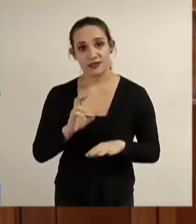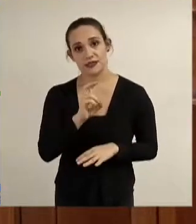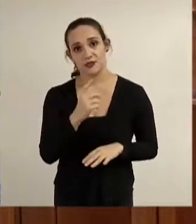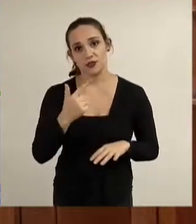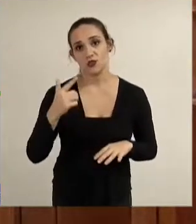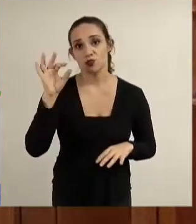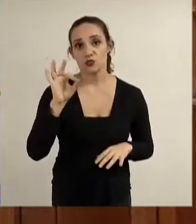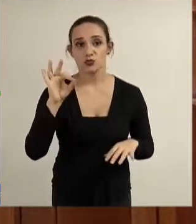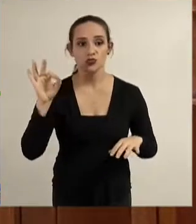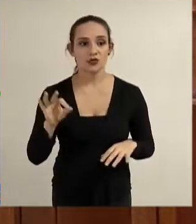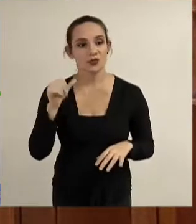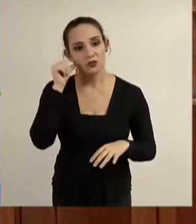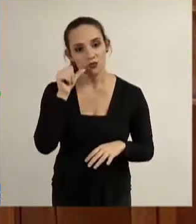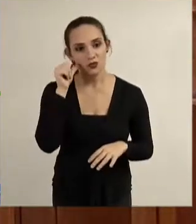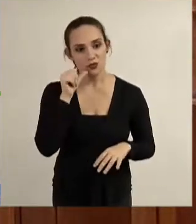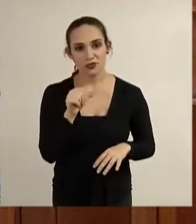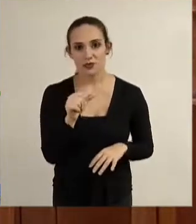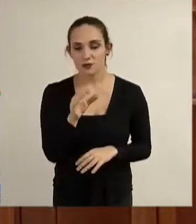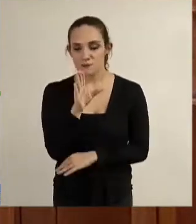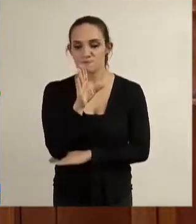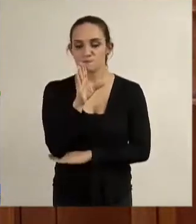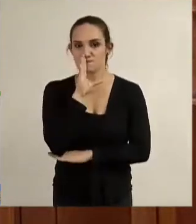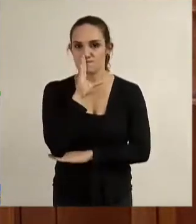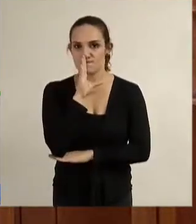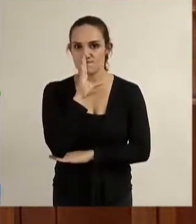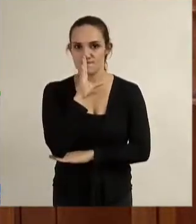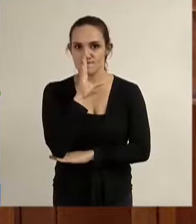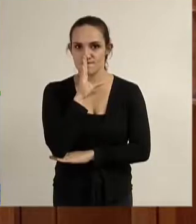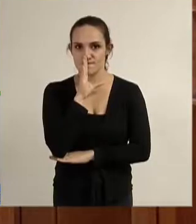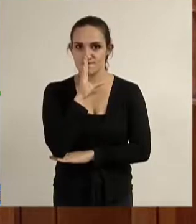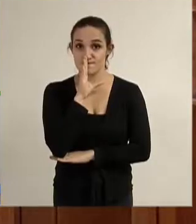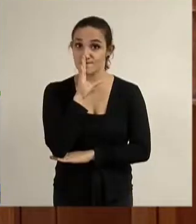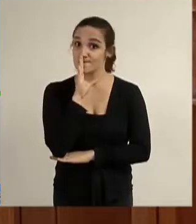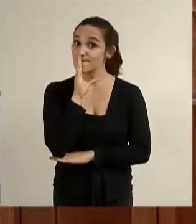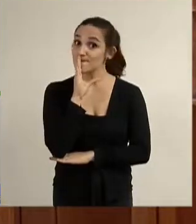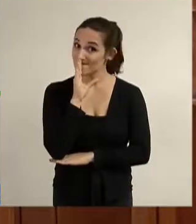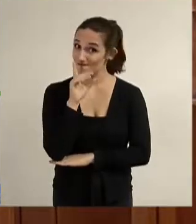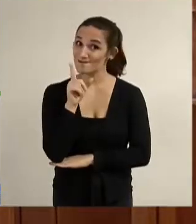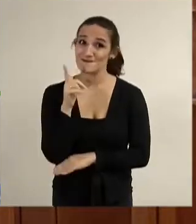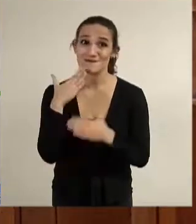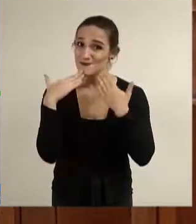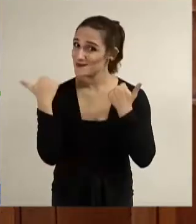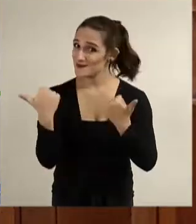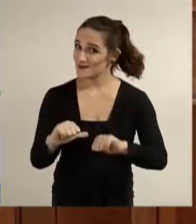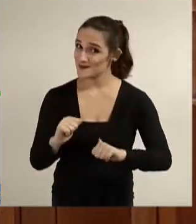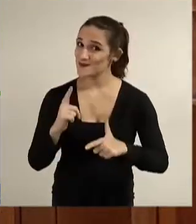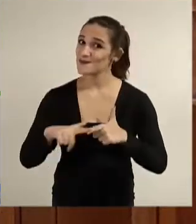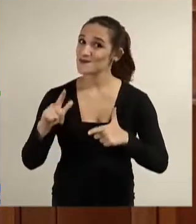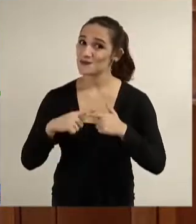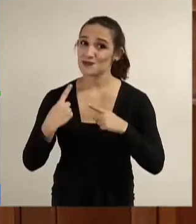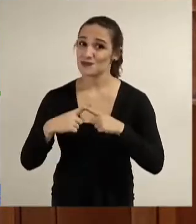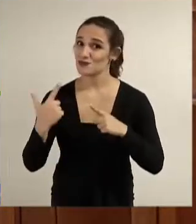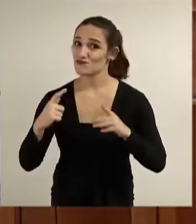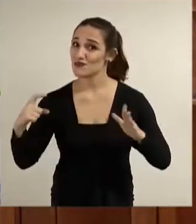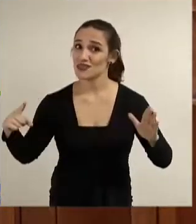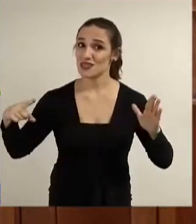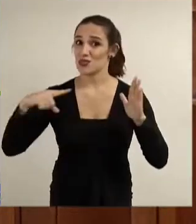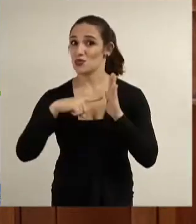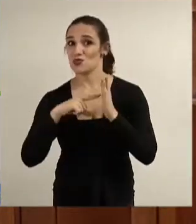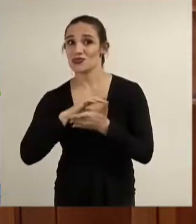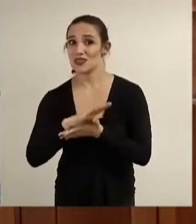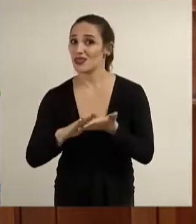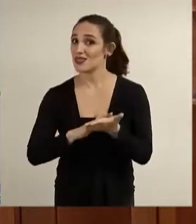das mulheres decidem não denunciar. Este é um dos maiores problemas. E aí, como disse aqui os que